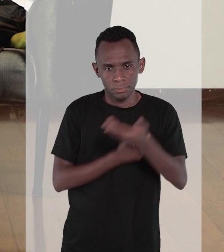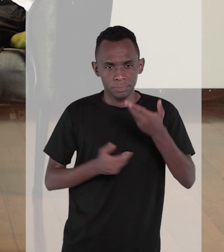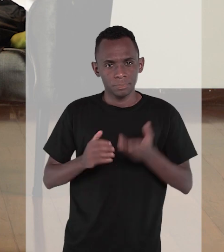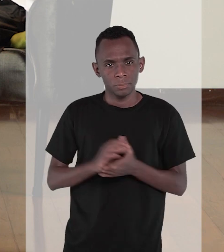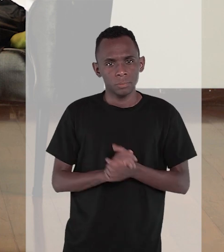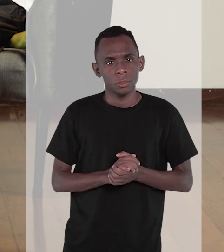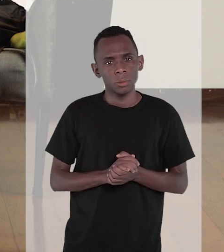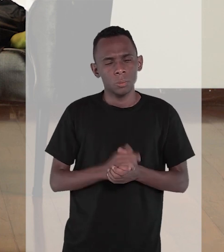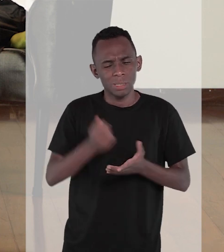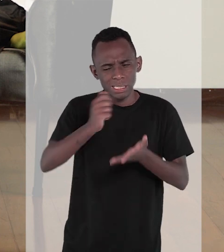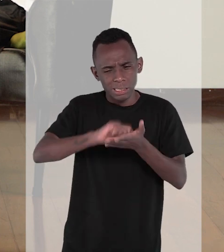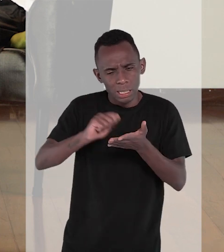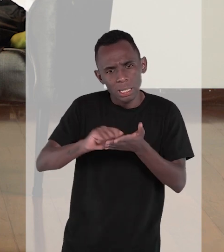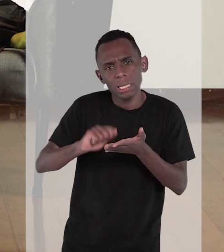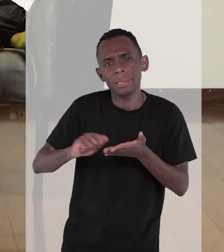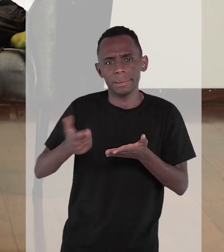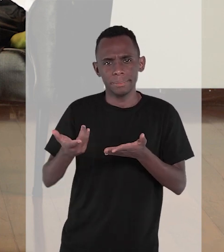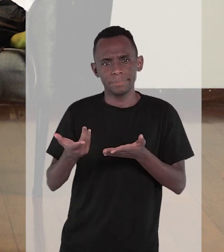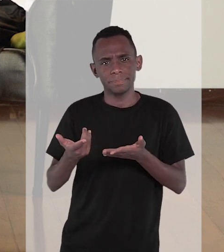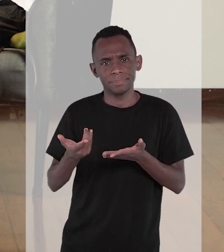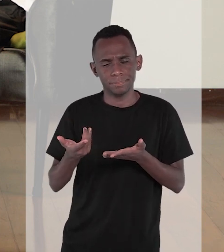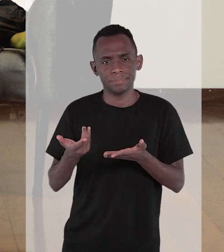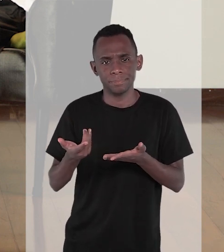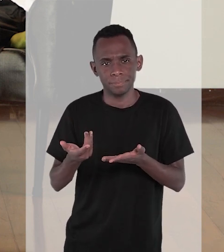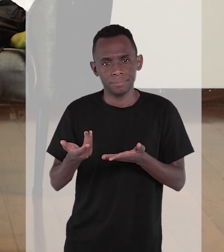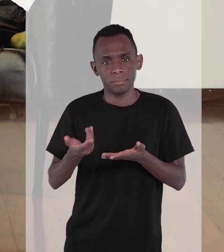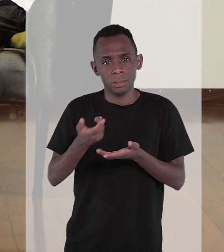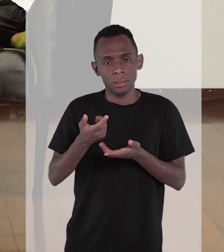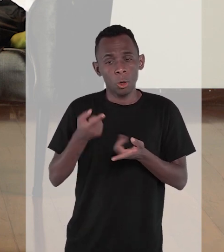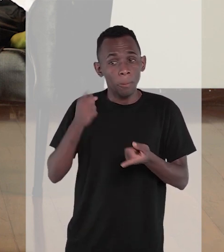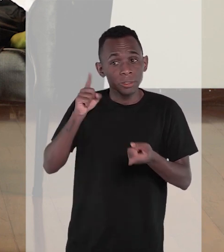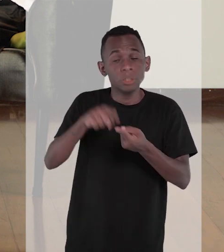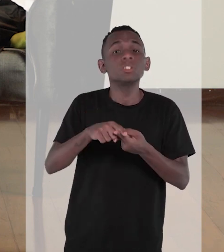tom extremamente coloquial. E